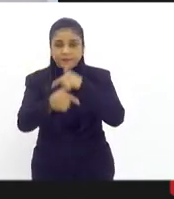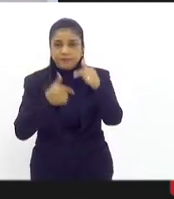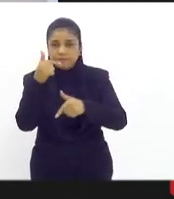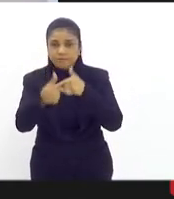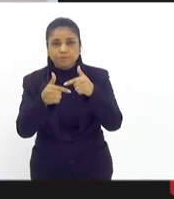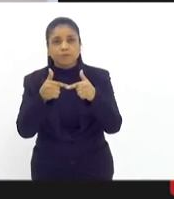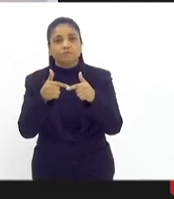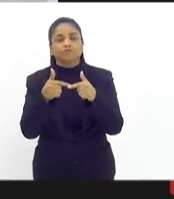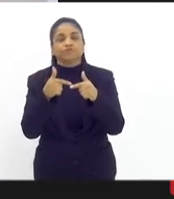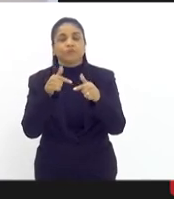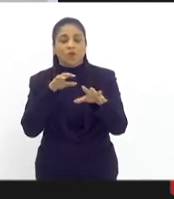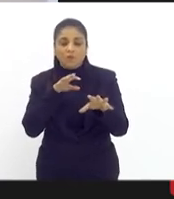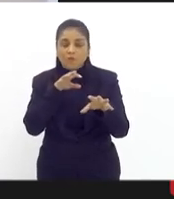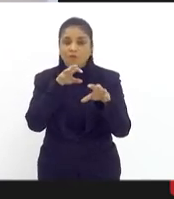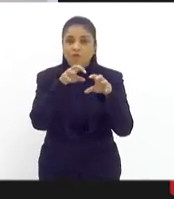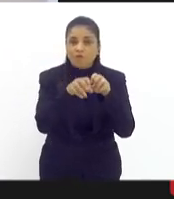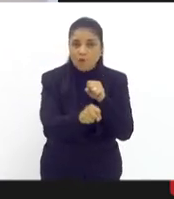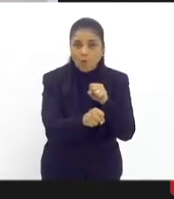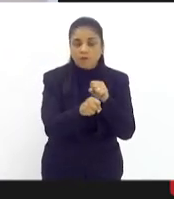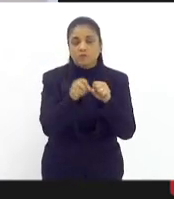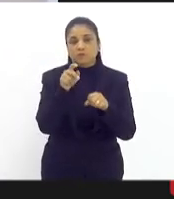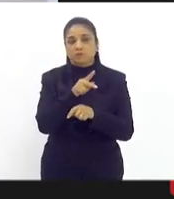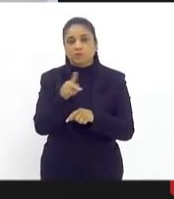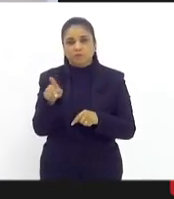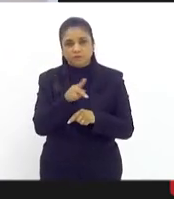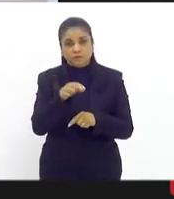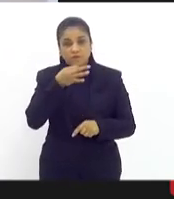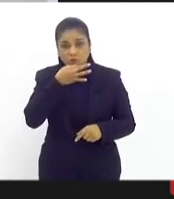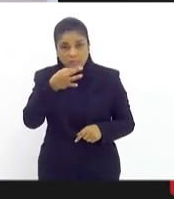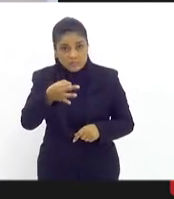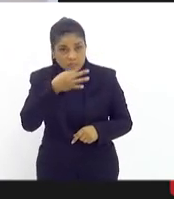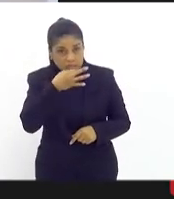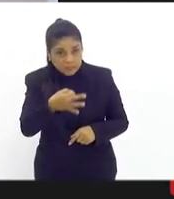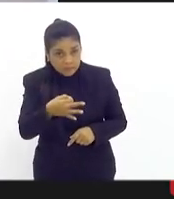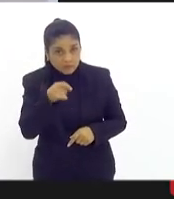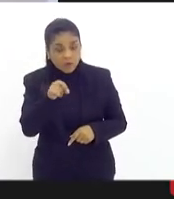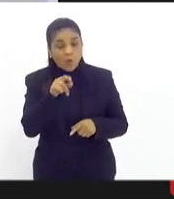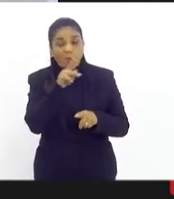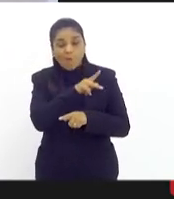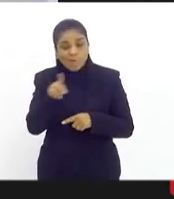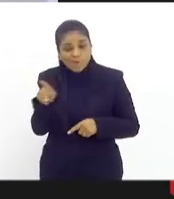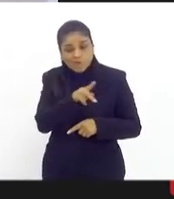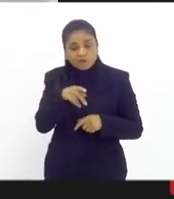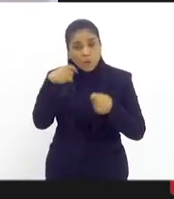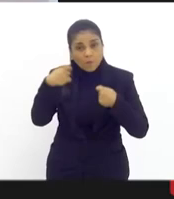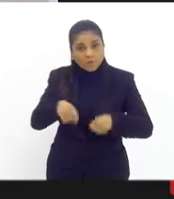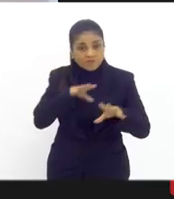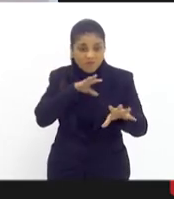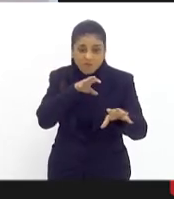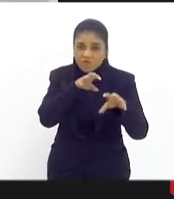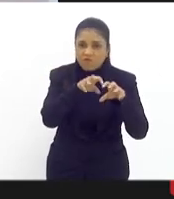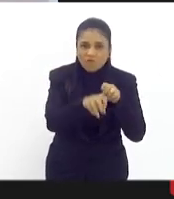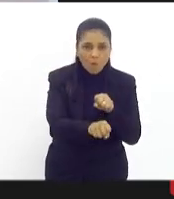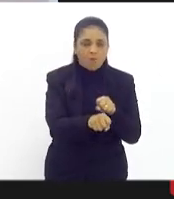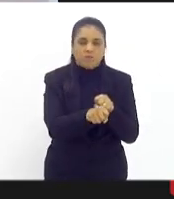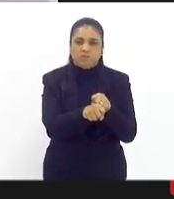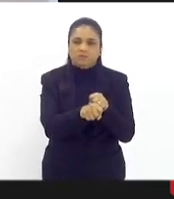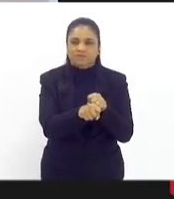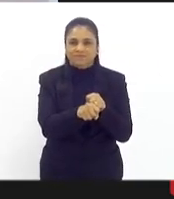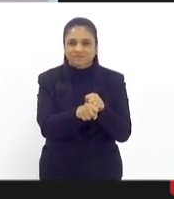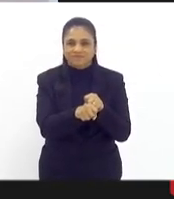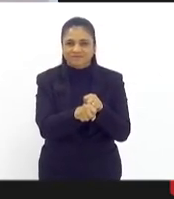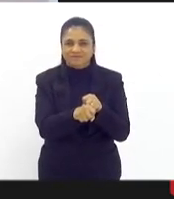colocadas como formação docente, nós fizemos inclusive essa crítica. O professor precisa de formação e não pode ser uma formação que,